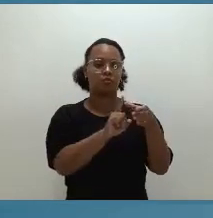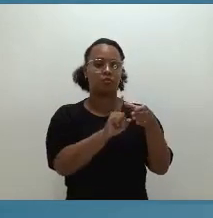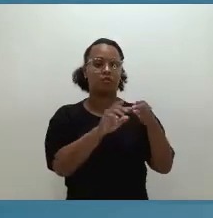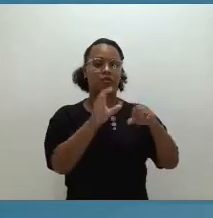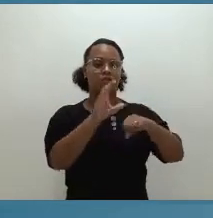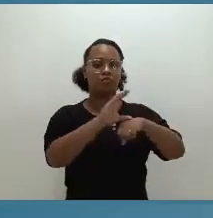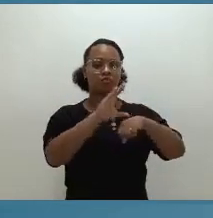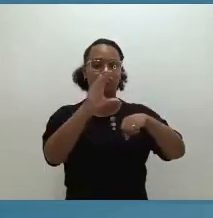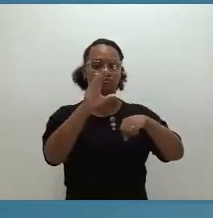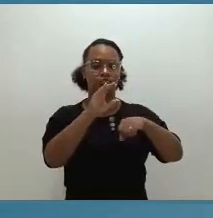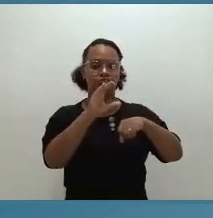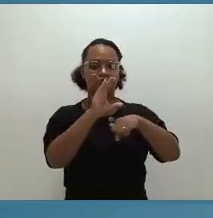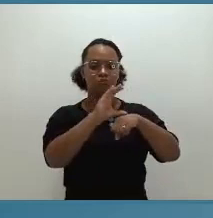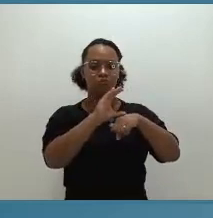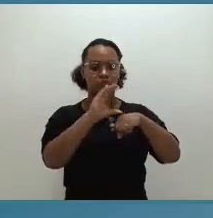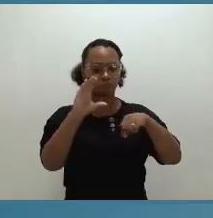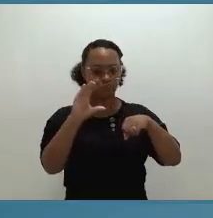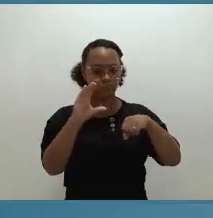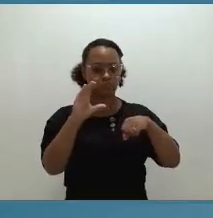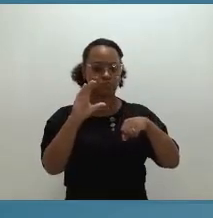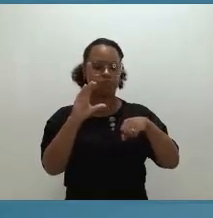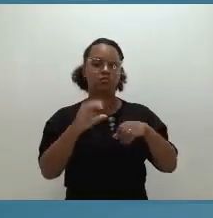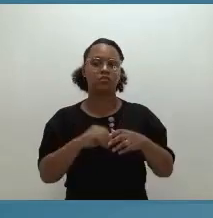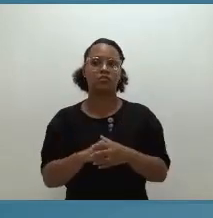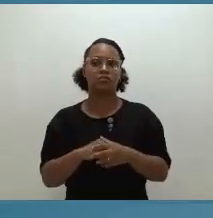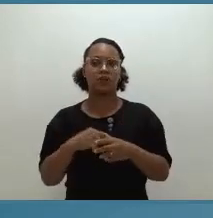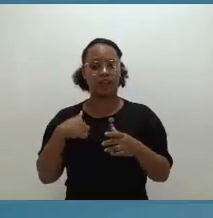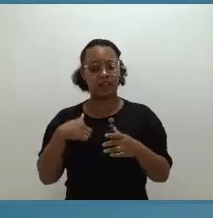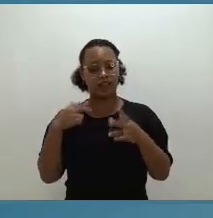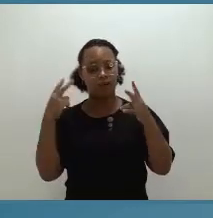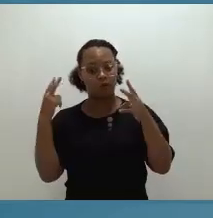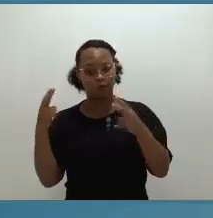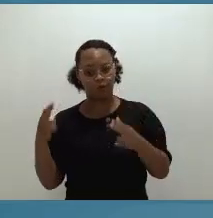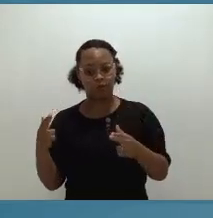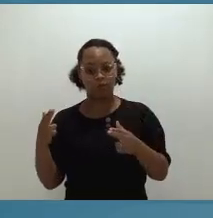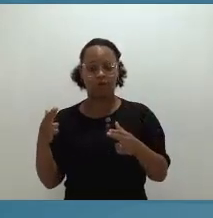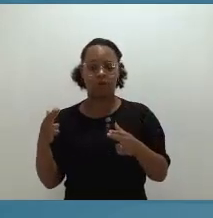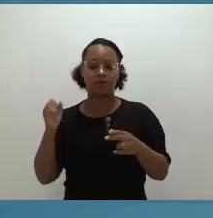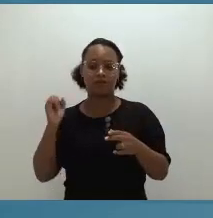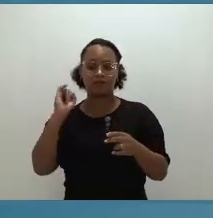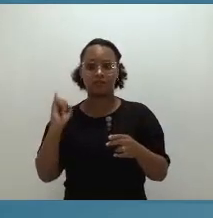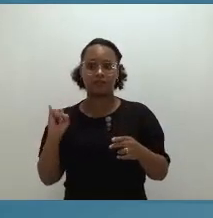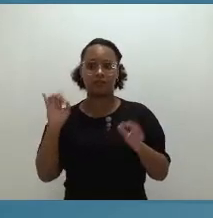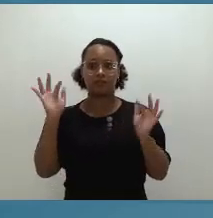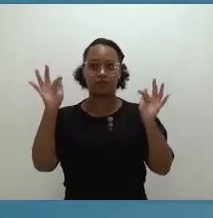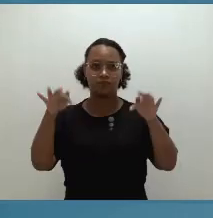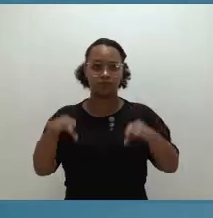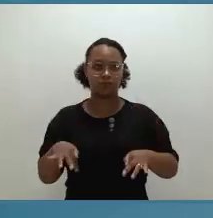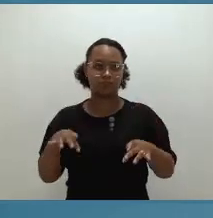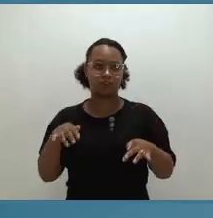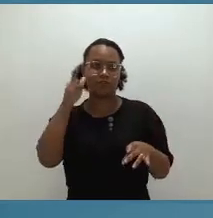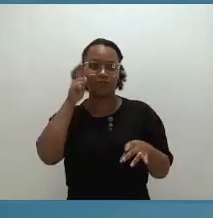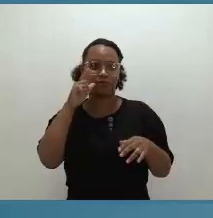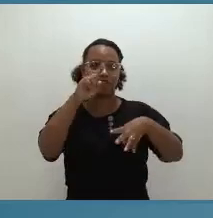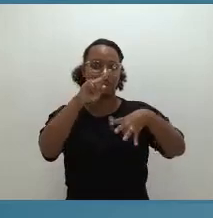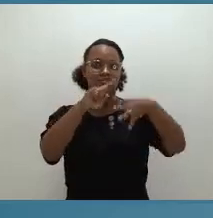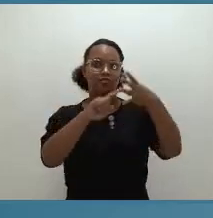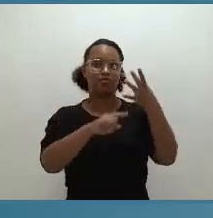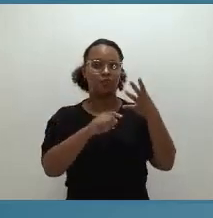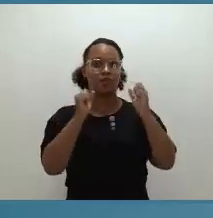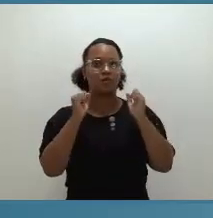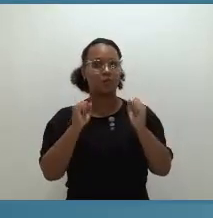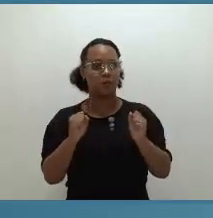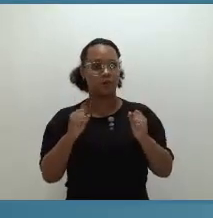você tem. Se, no final, a senhora não conseguir os quatro, conte comigo com a minha colaboração, tá? Aí, se